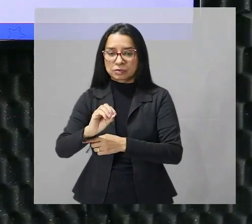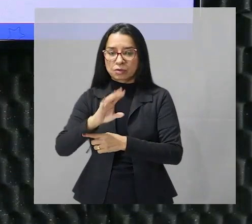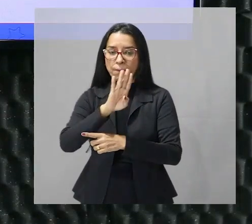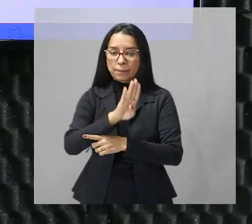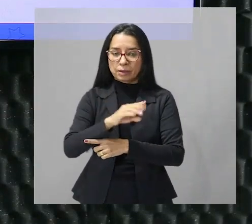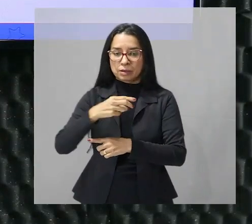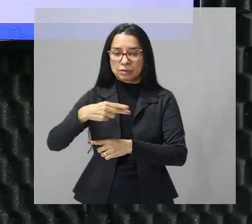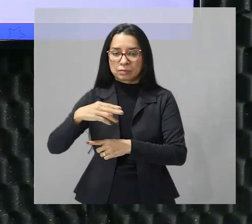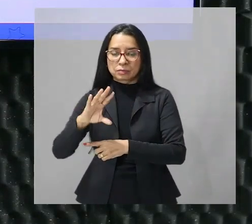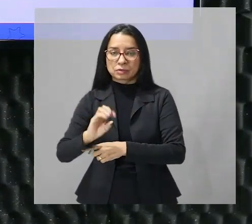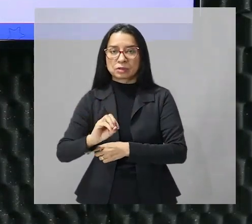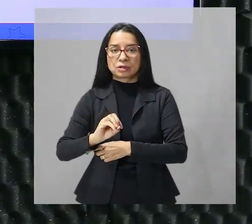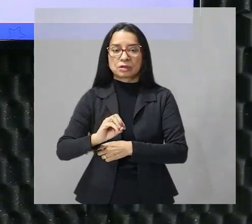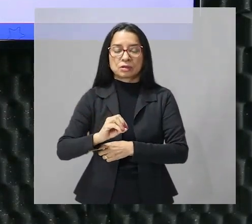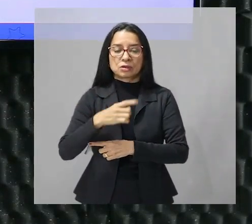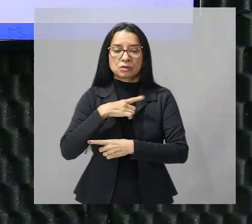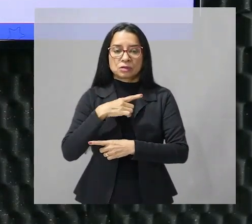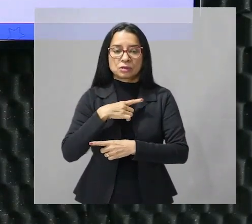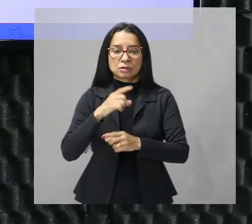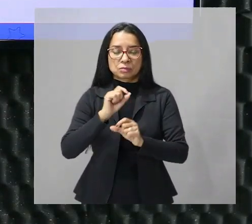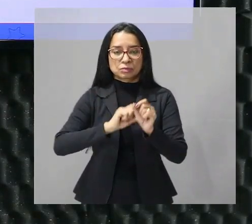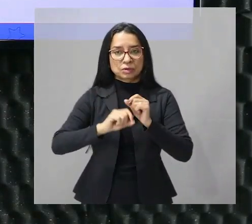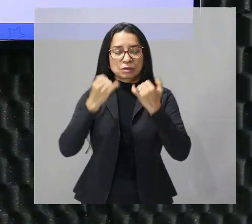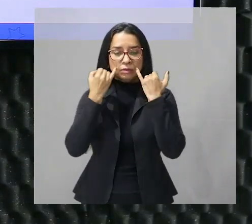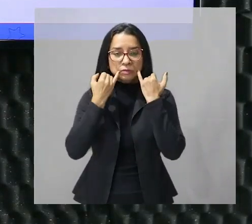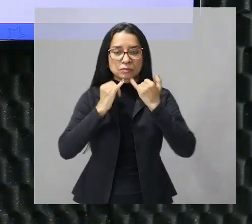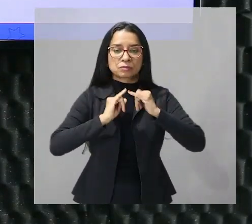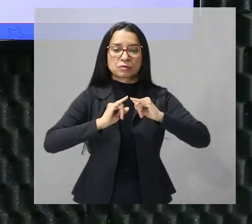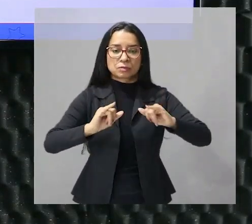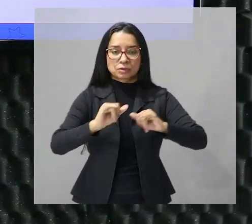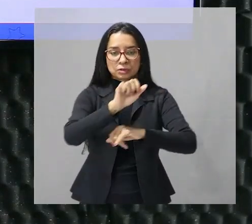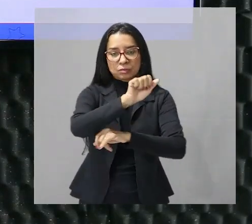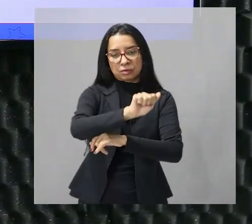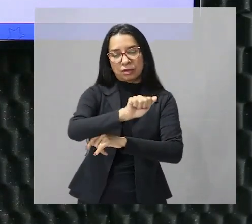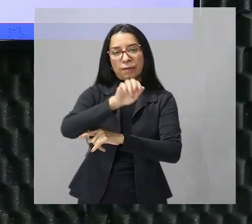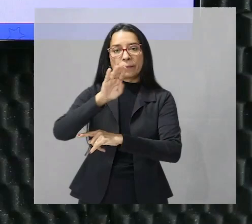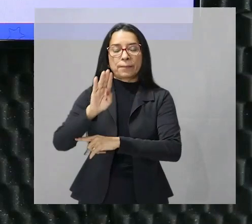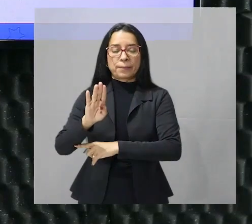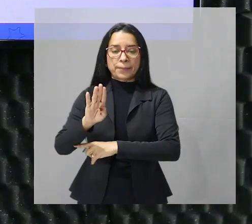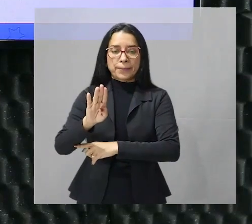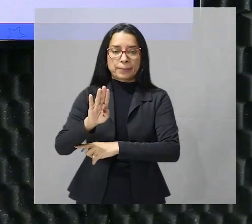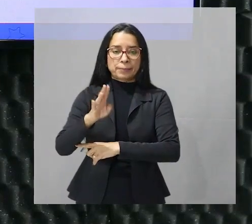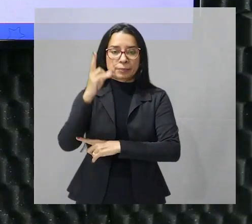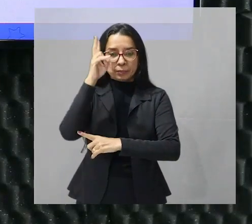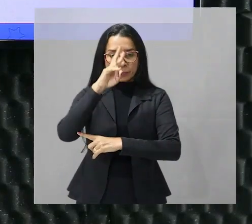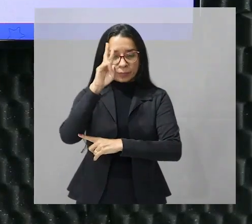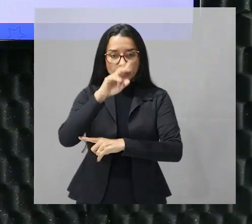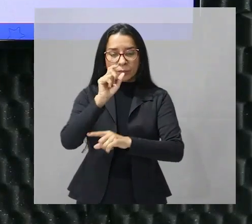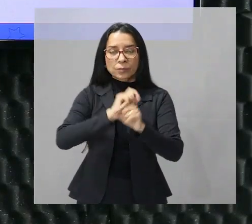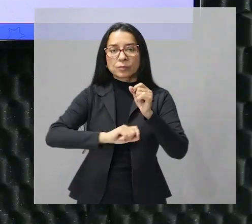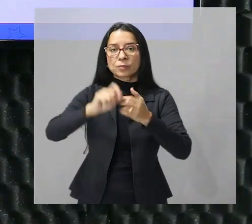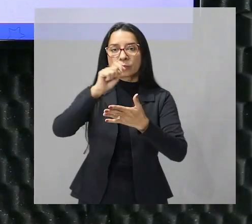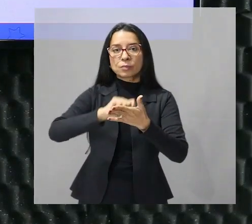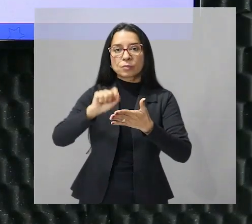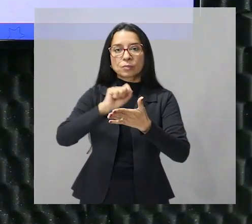certo? Então, ó, já temos a informação para o A e para o B. Lembre, a escrita de função